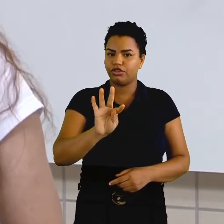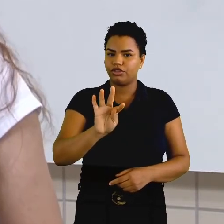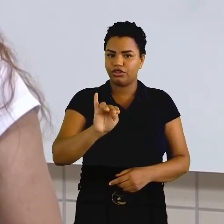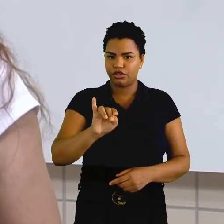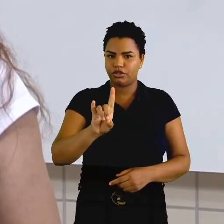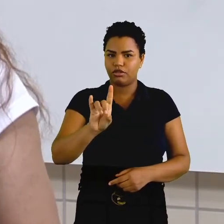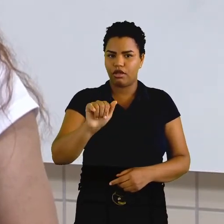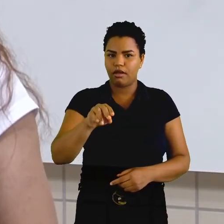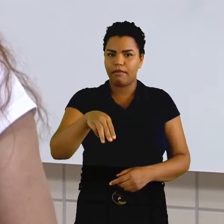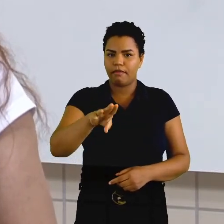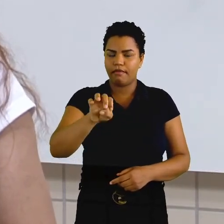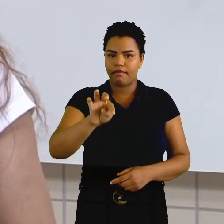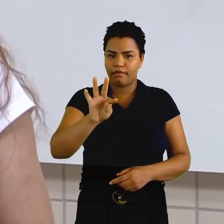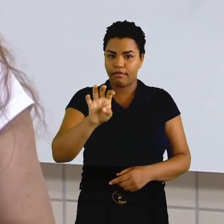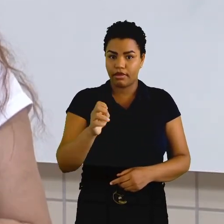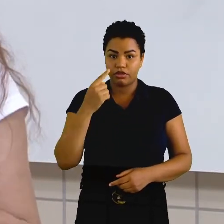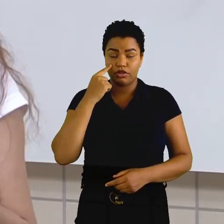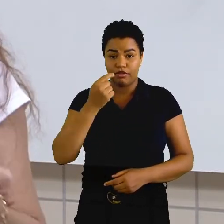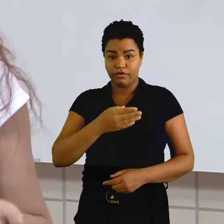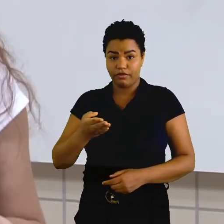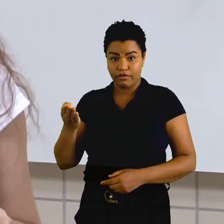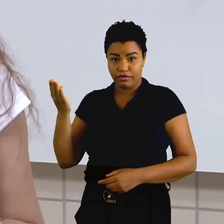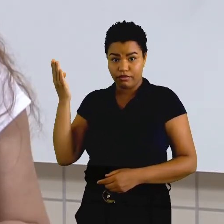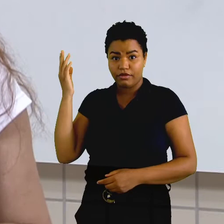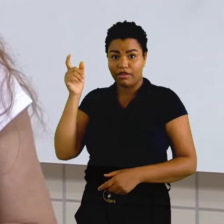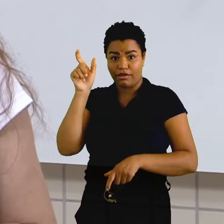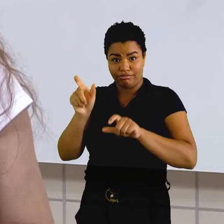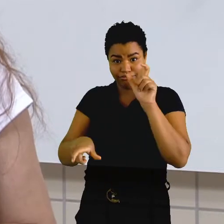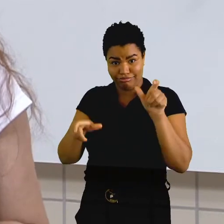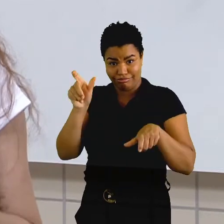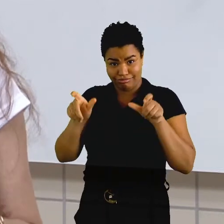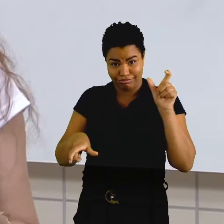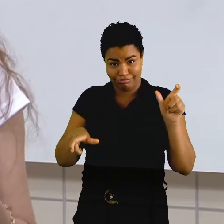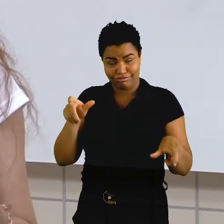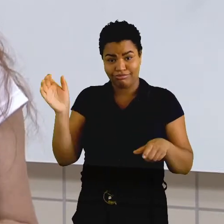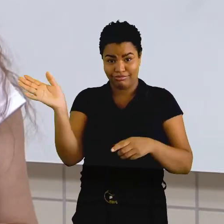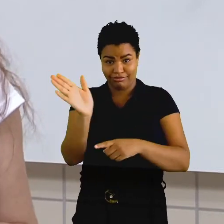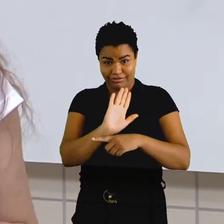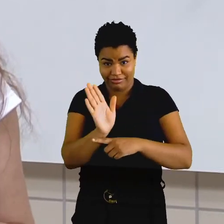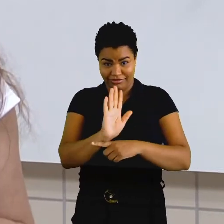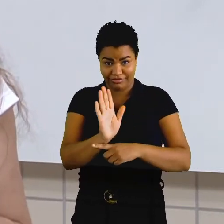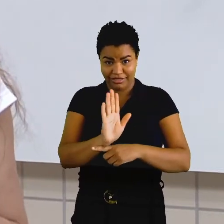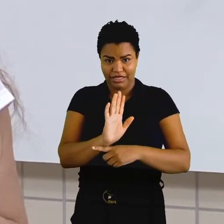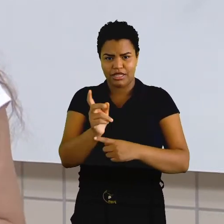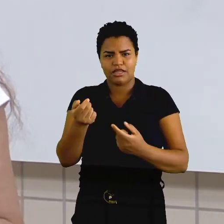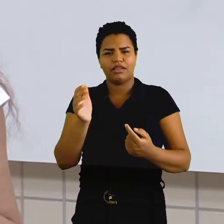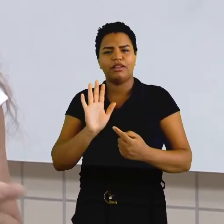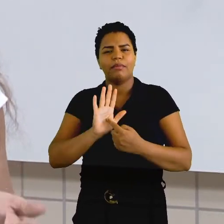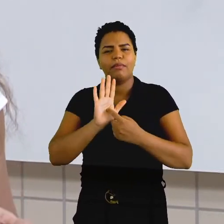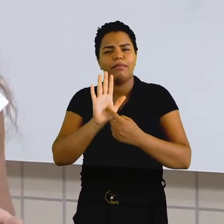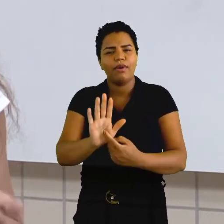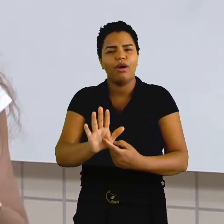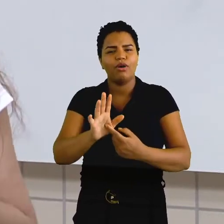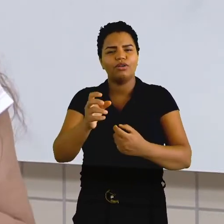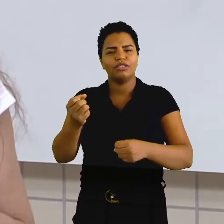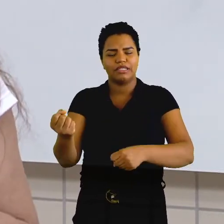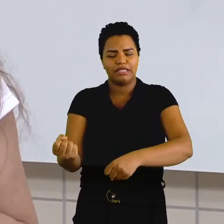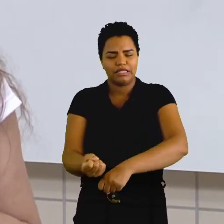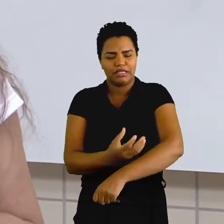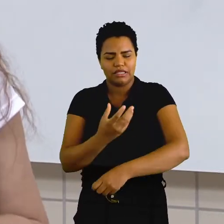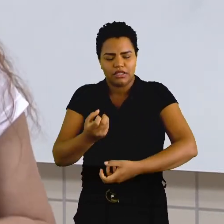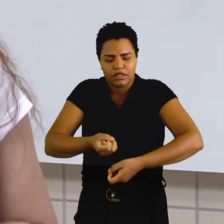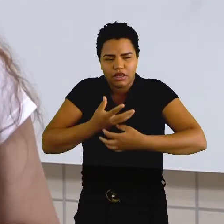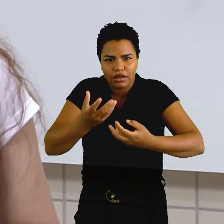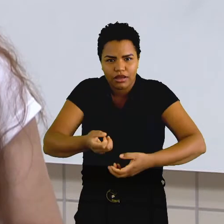estão vendo aí na tela de vocês, os personagens desse filme, que expressam bem os sentimentos mais comuns de nós,